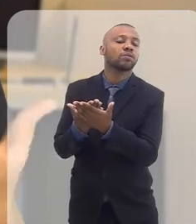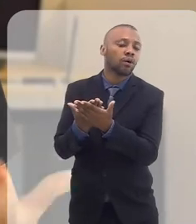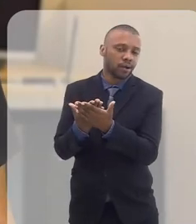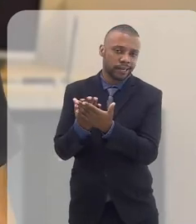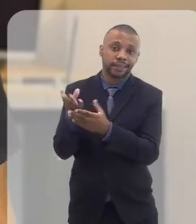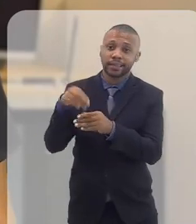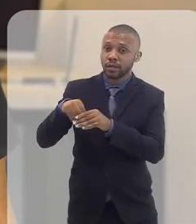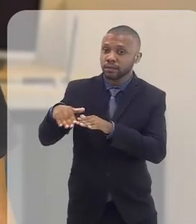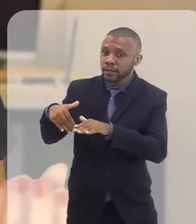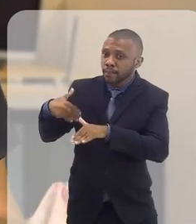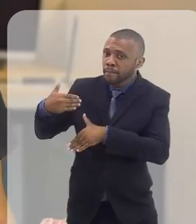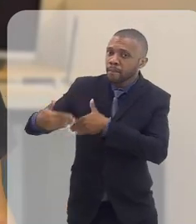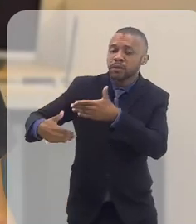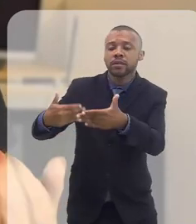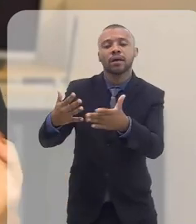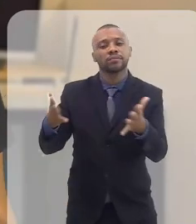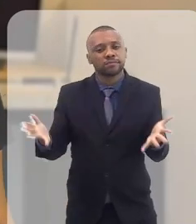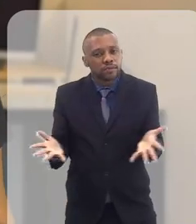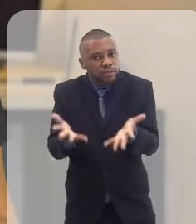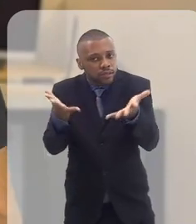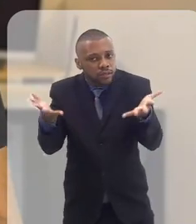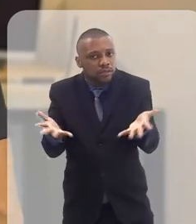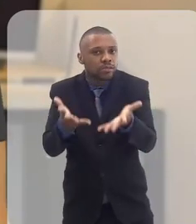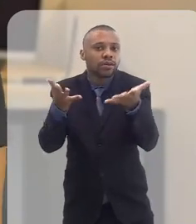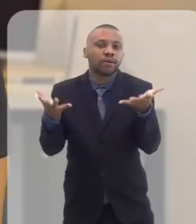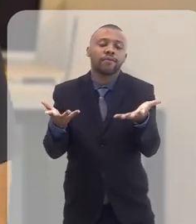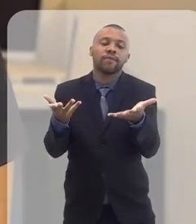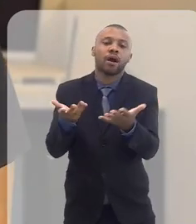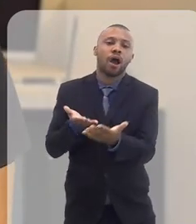da escola nesse processo, né, de